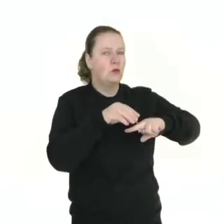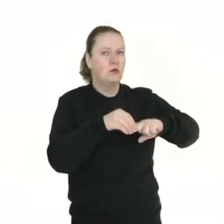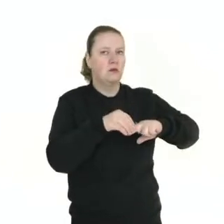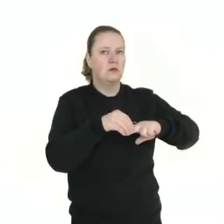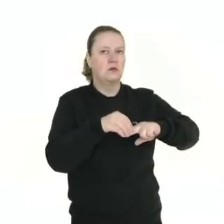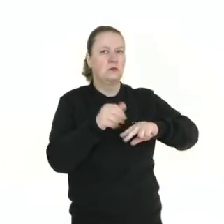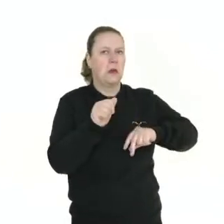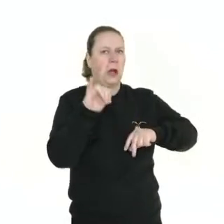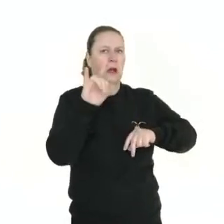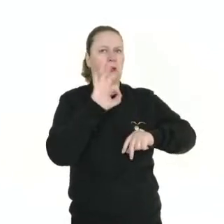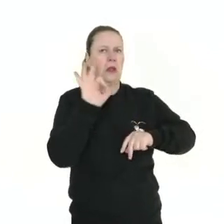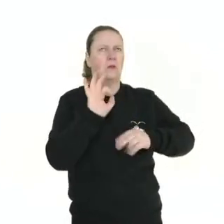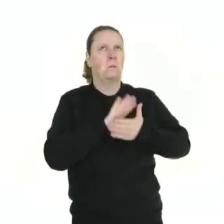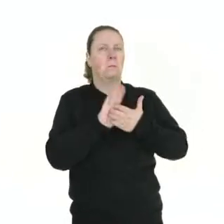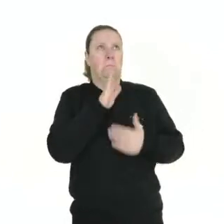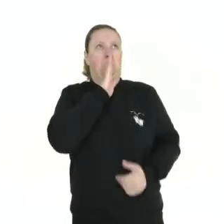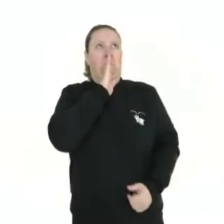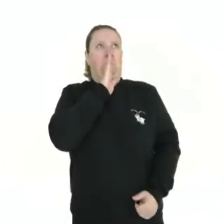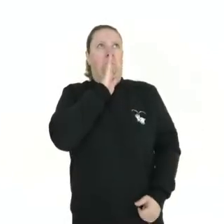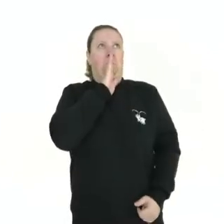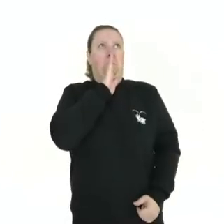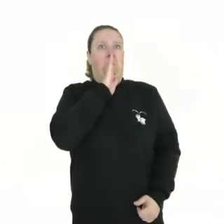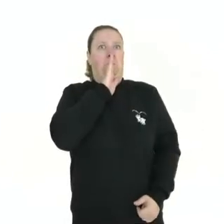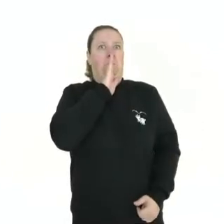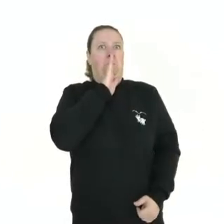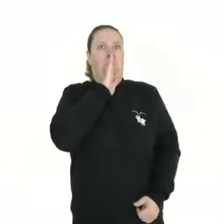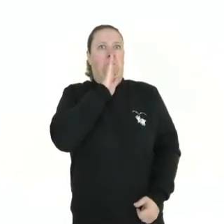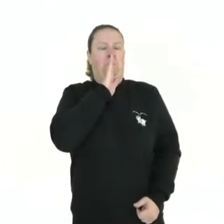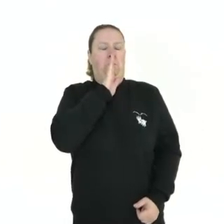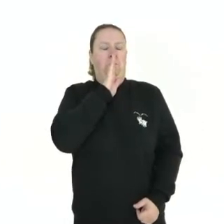gemer. Ficou quieto o tempo todo.